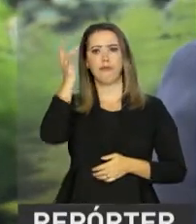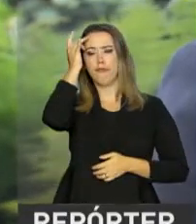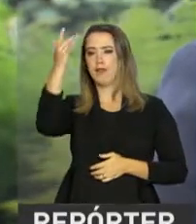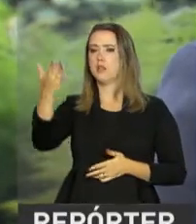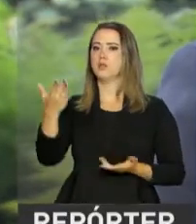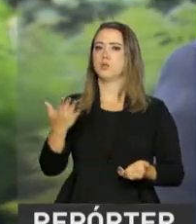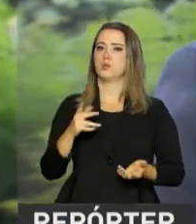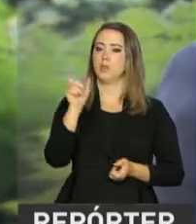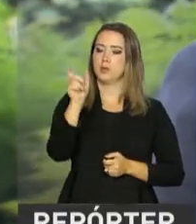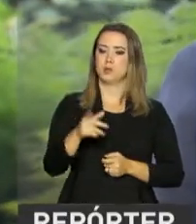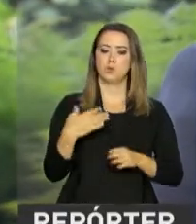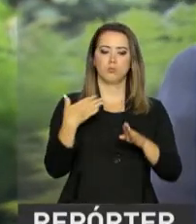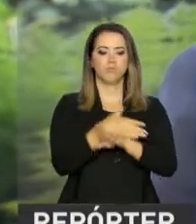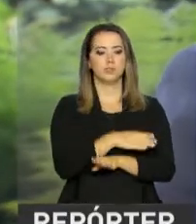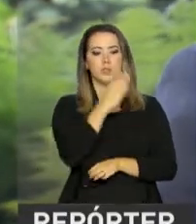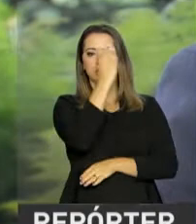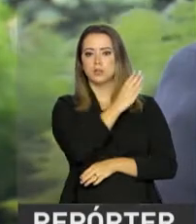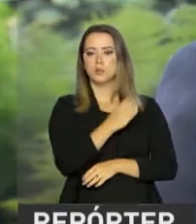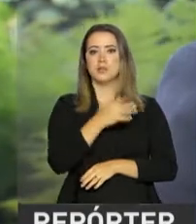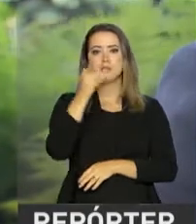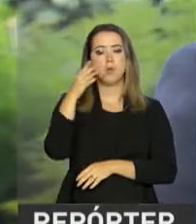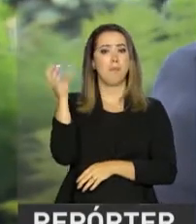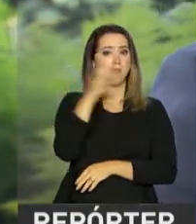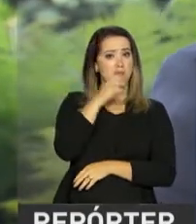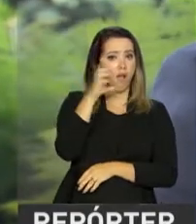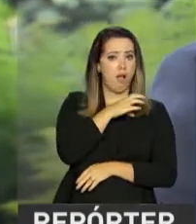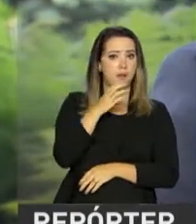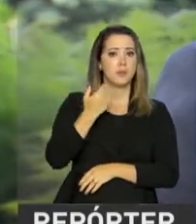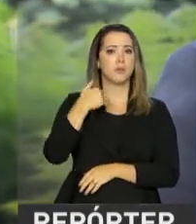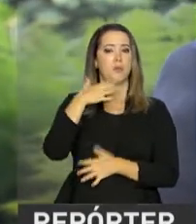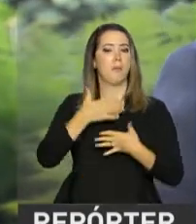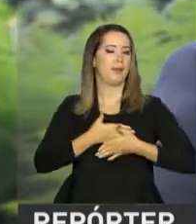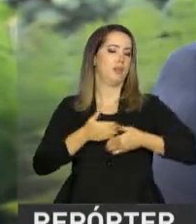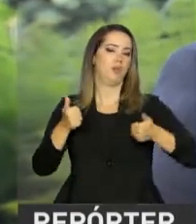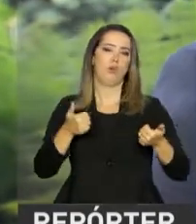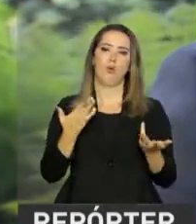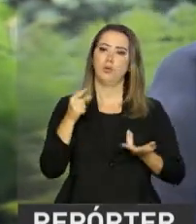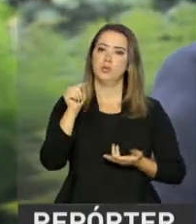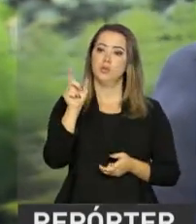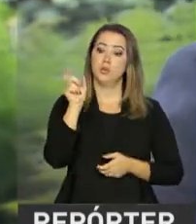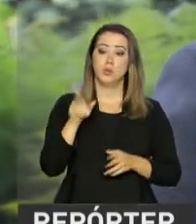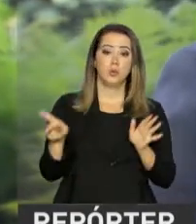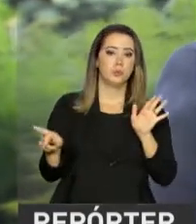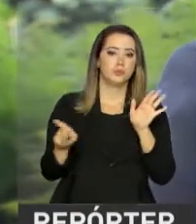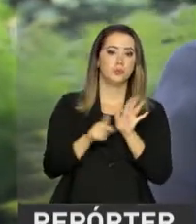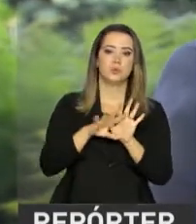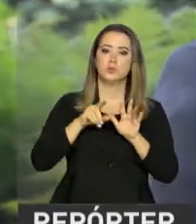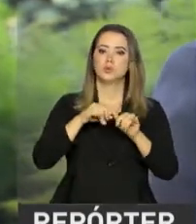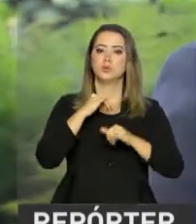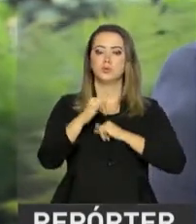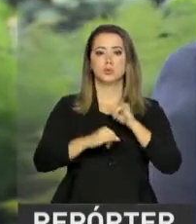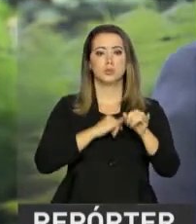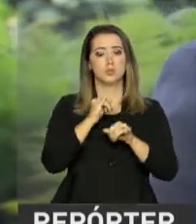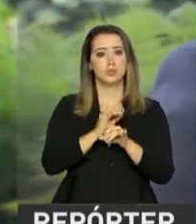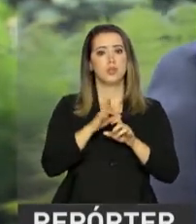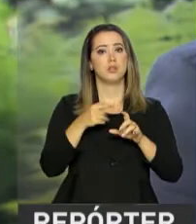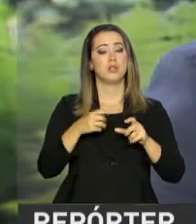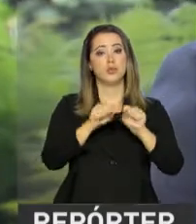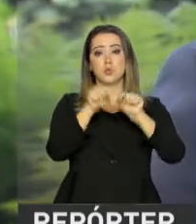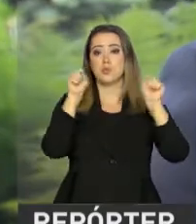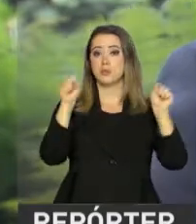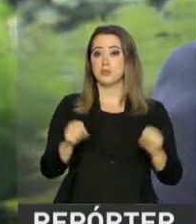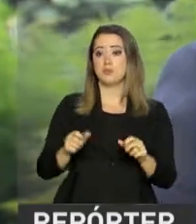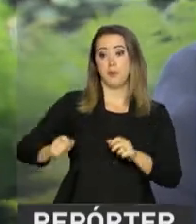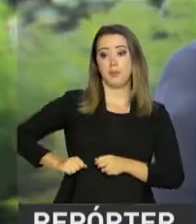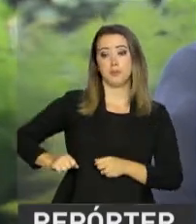a pessoa vai obter um visto de uma forma mais rápida mais cômoda e o próprio funcionamento de toda a rede consular brasileira será